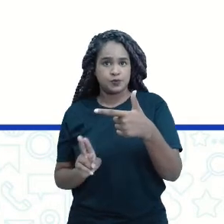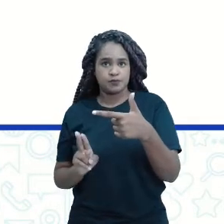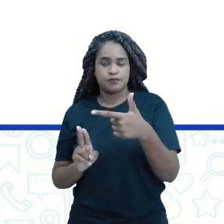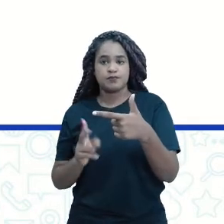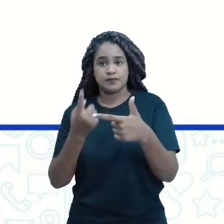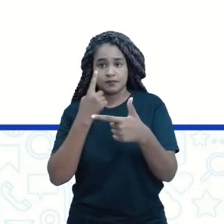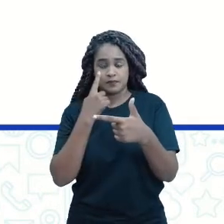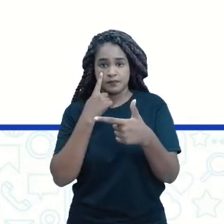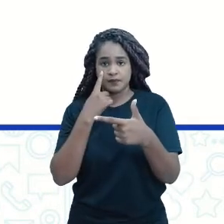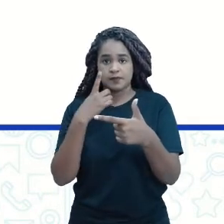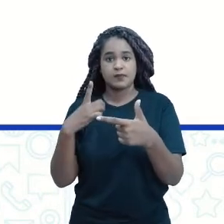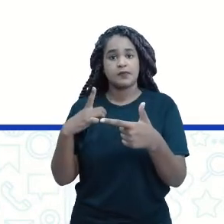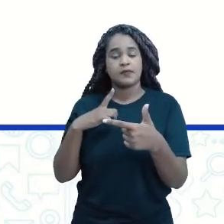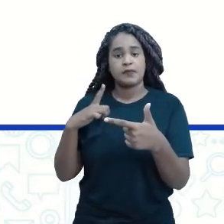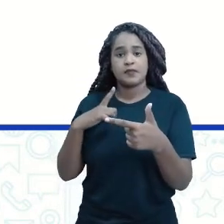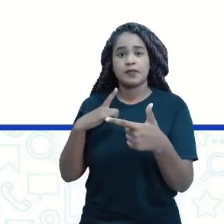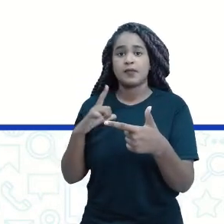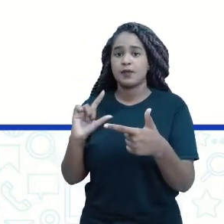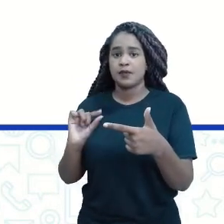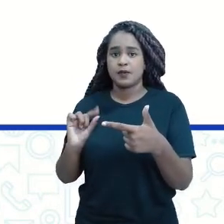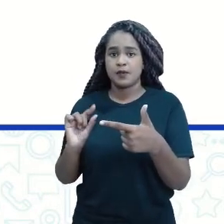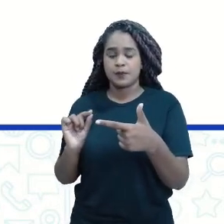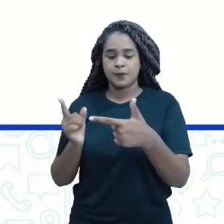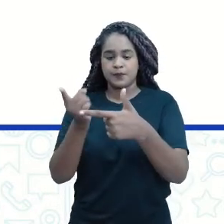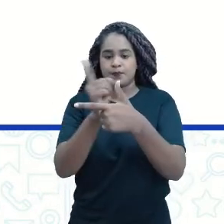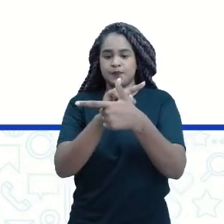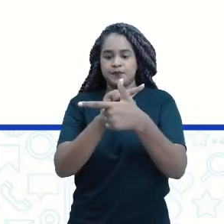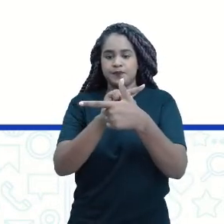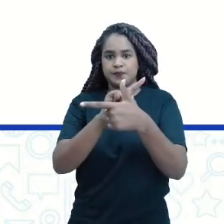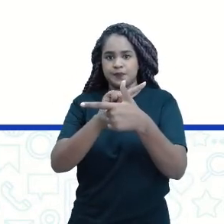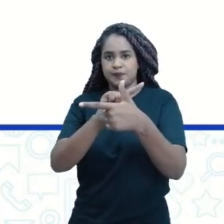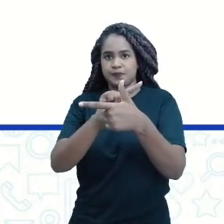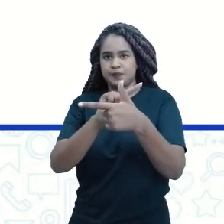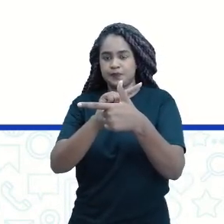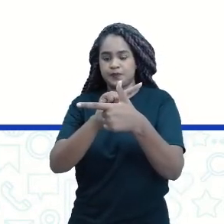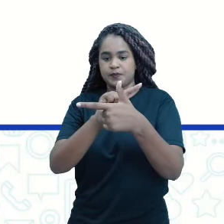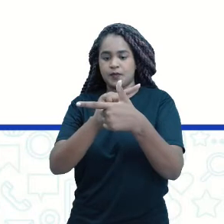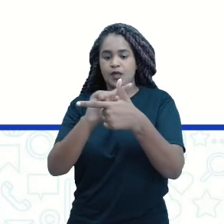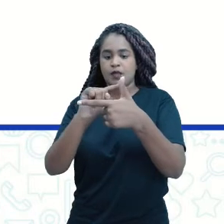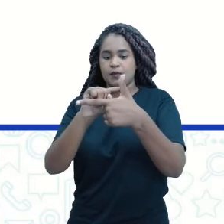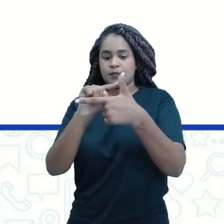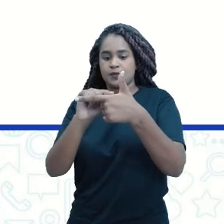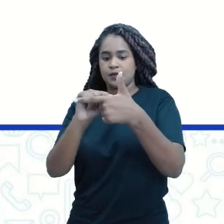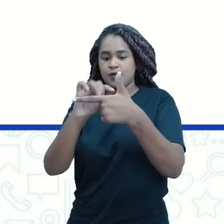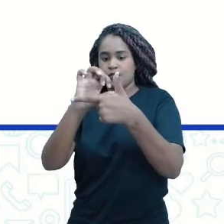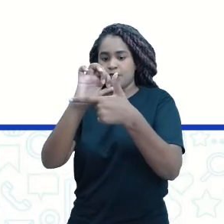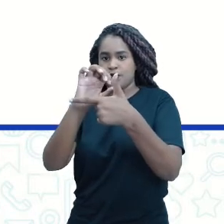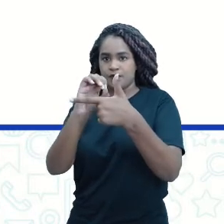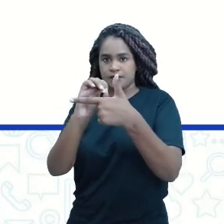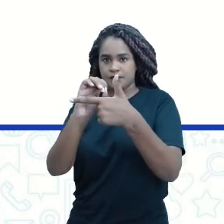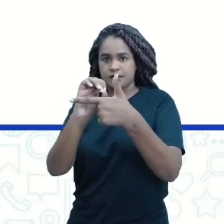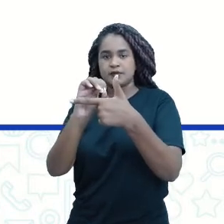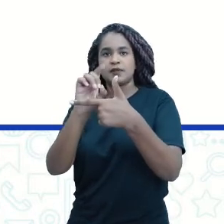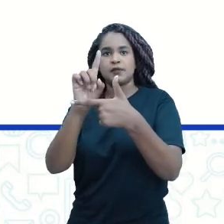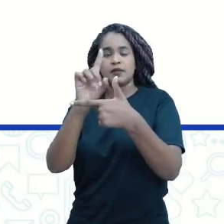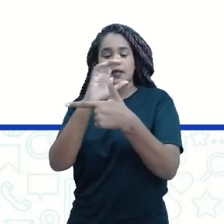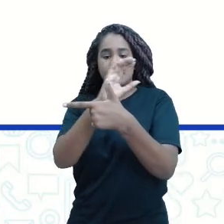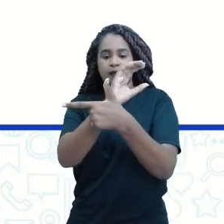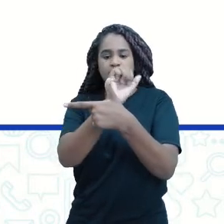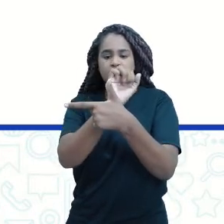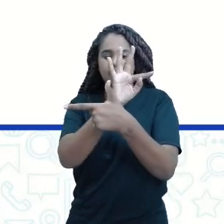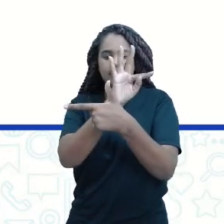retângulo são dados a comparar. Os lados que formam o ângulo de 90 graus são chamados de catetos,